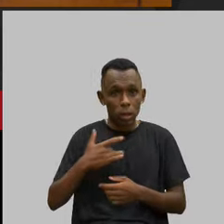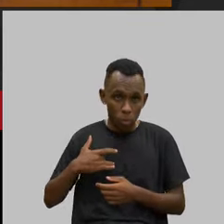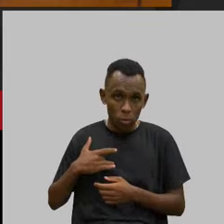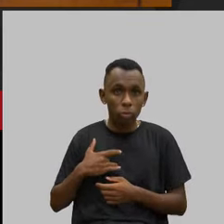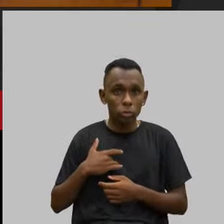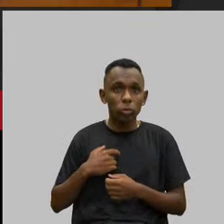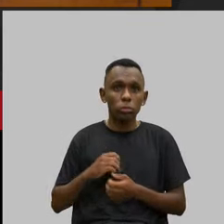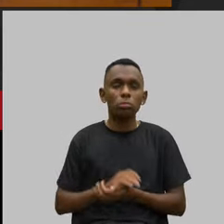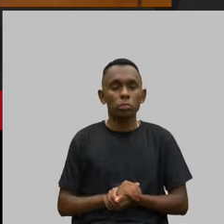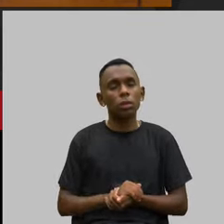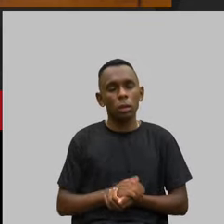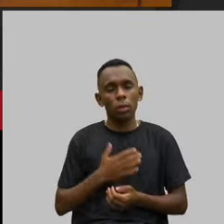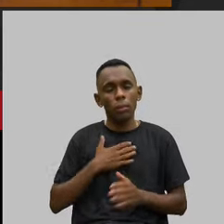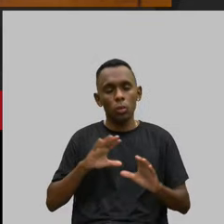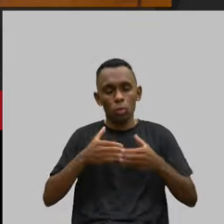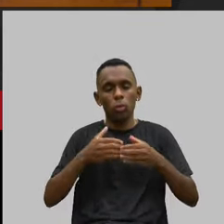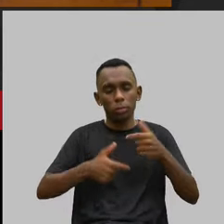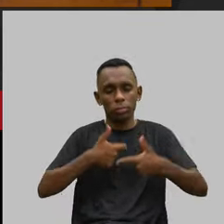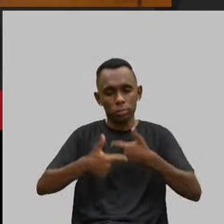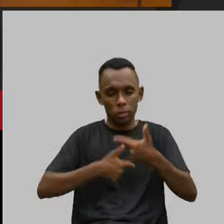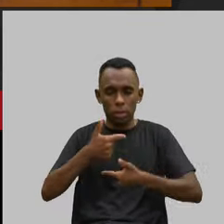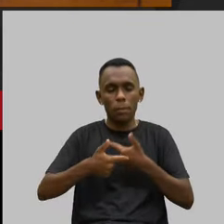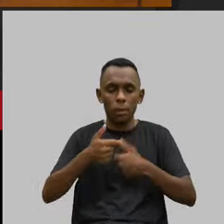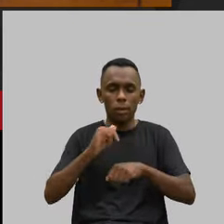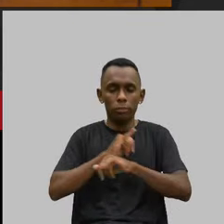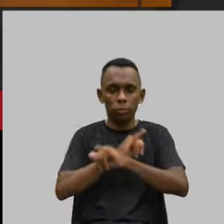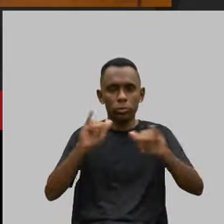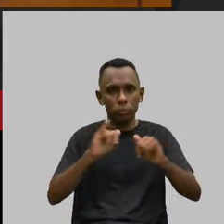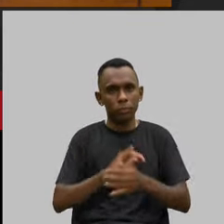deot pesso sobre esses